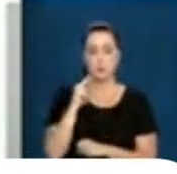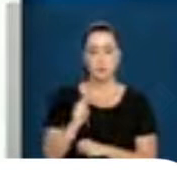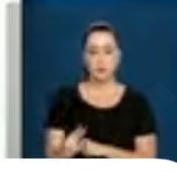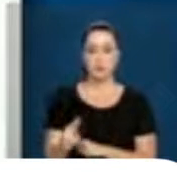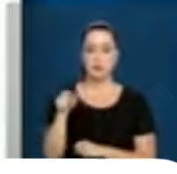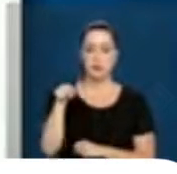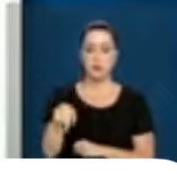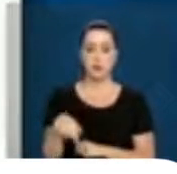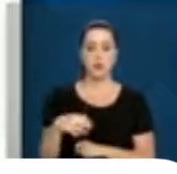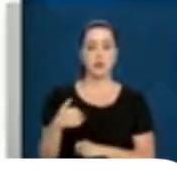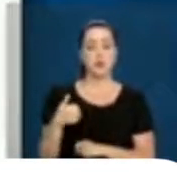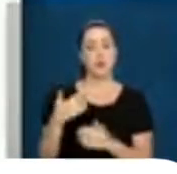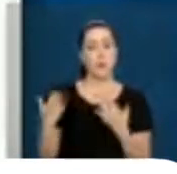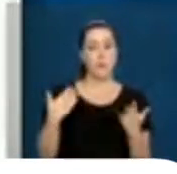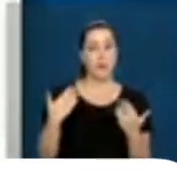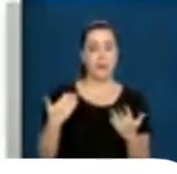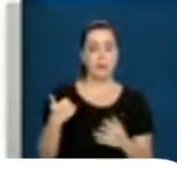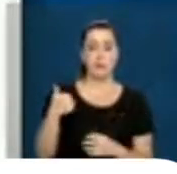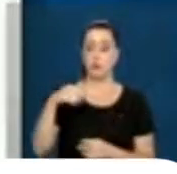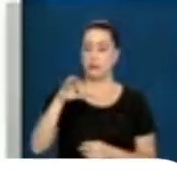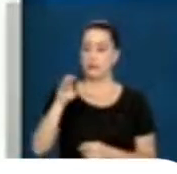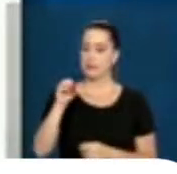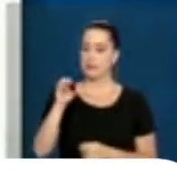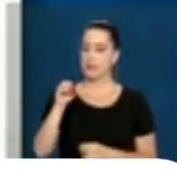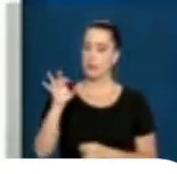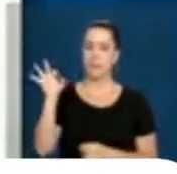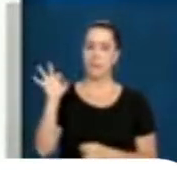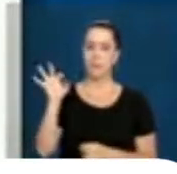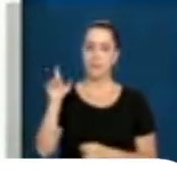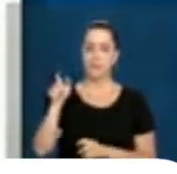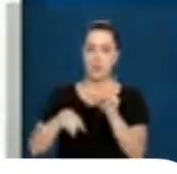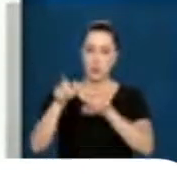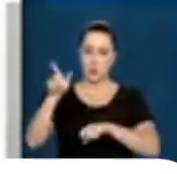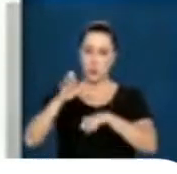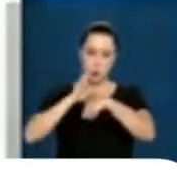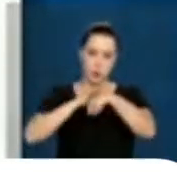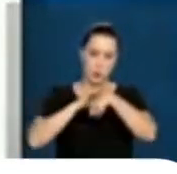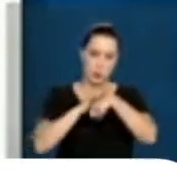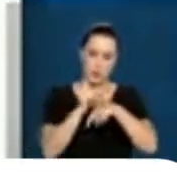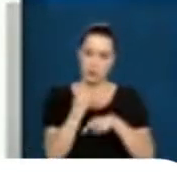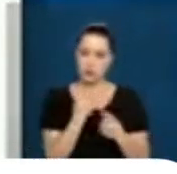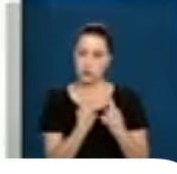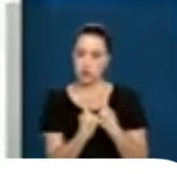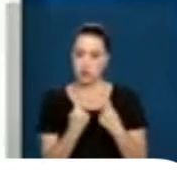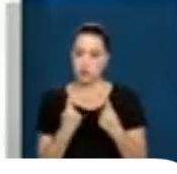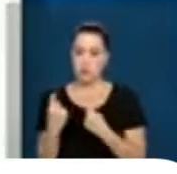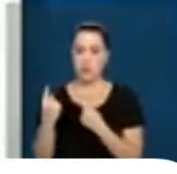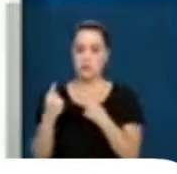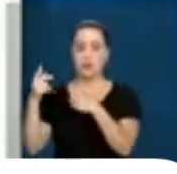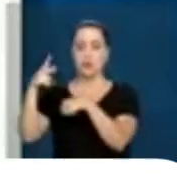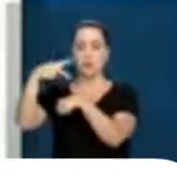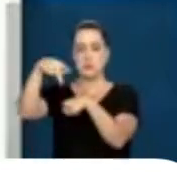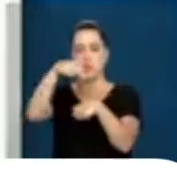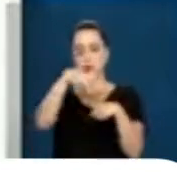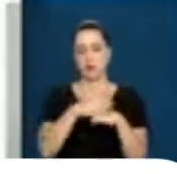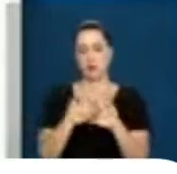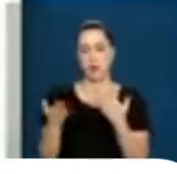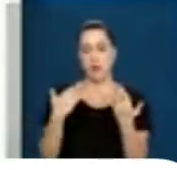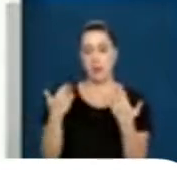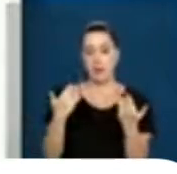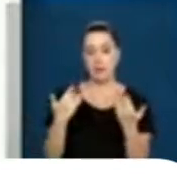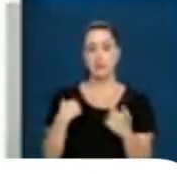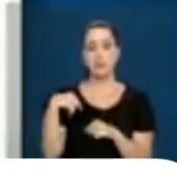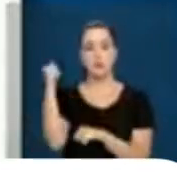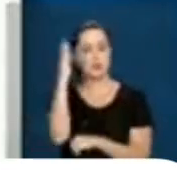o 100º caso confirmado em cada um desses países, então comparando o Brasil com